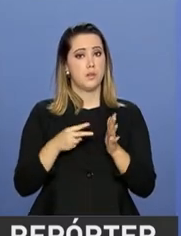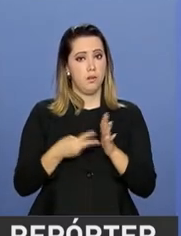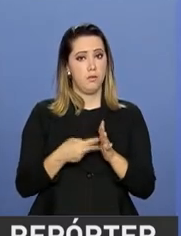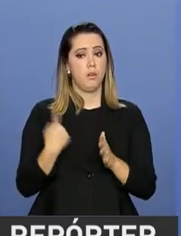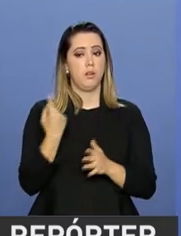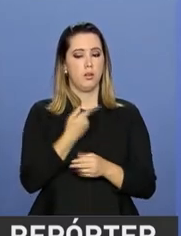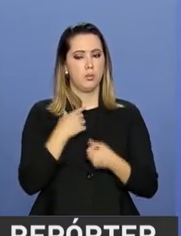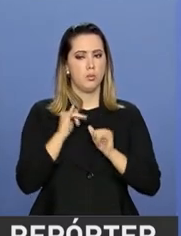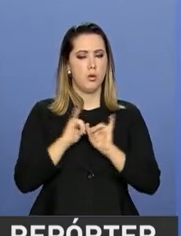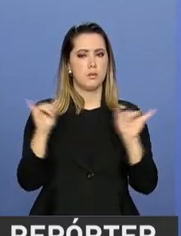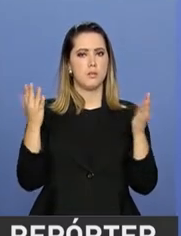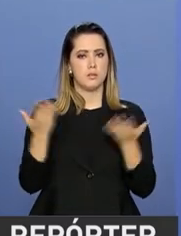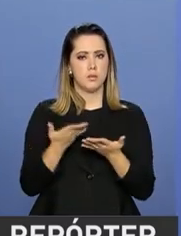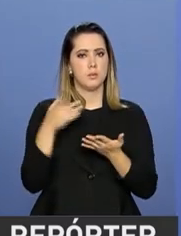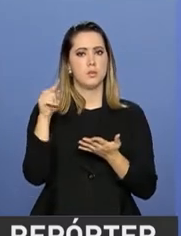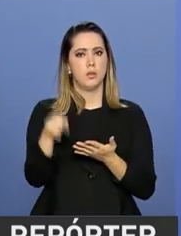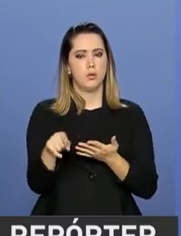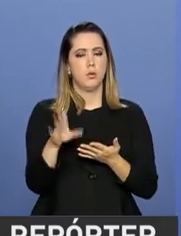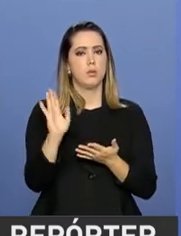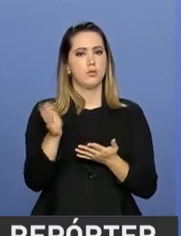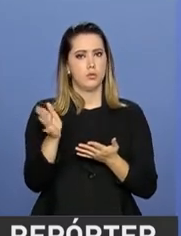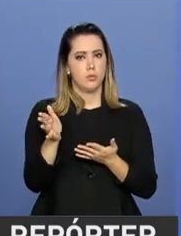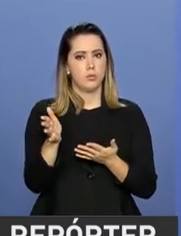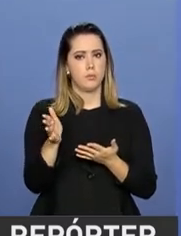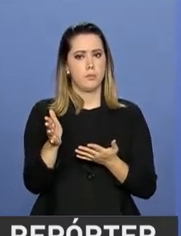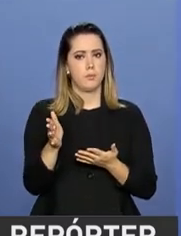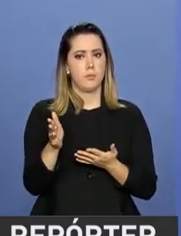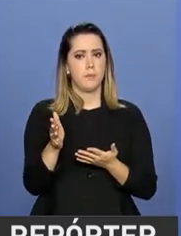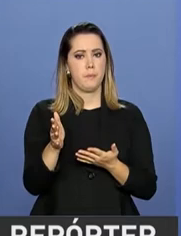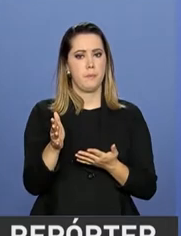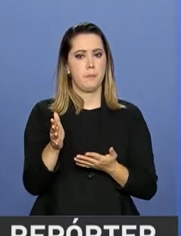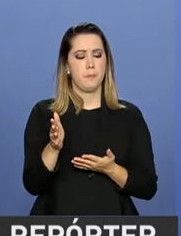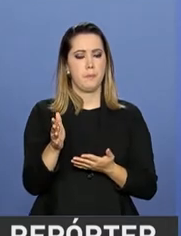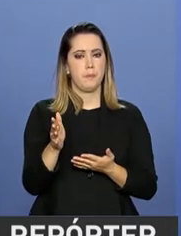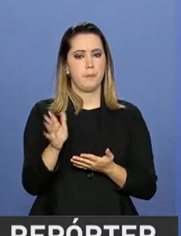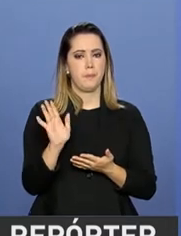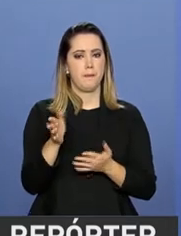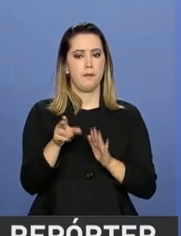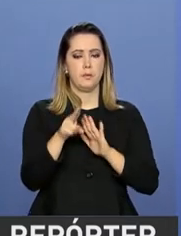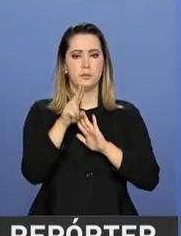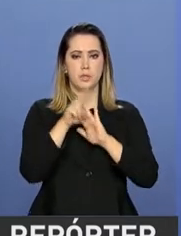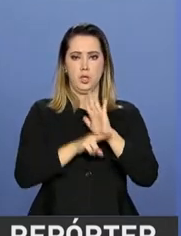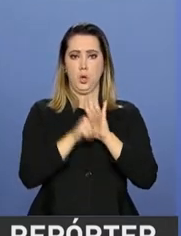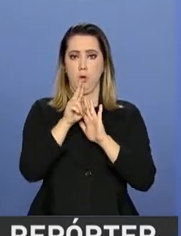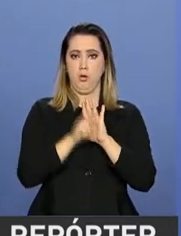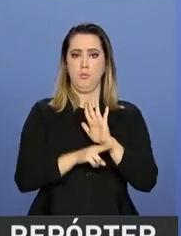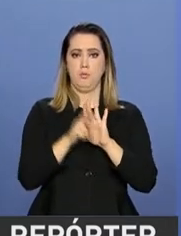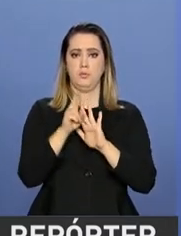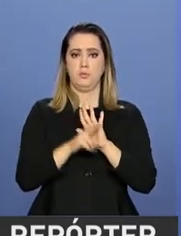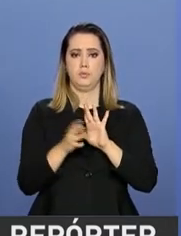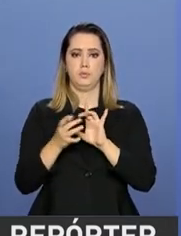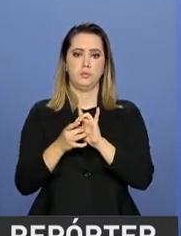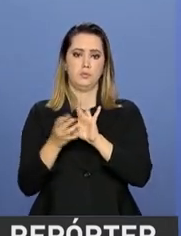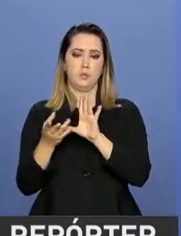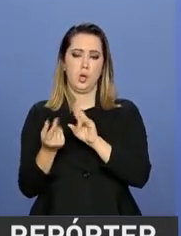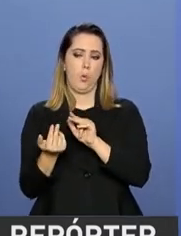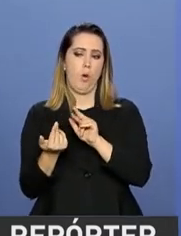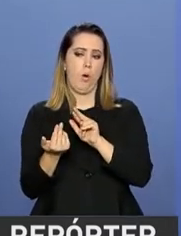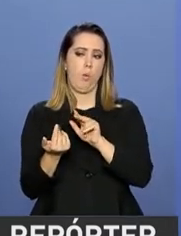recentemente a a medida de certo modo semelhante